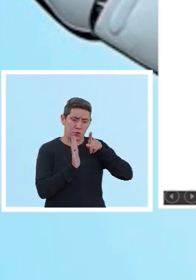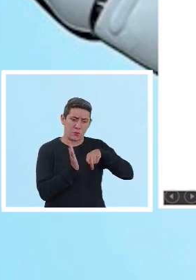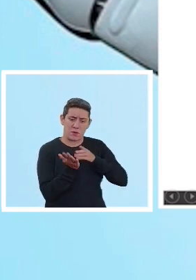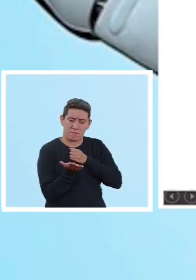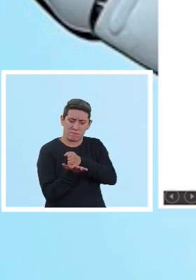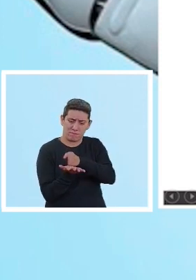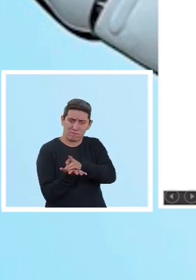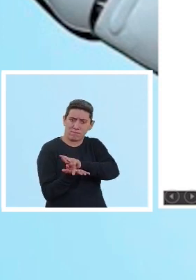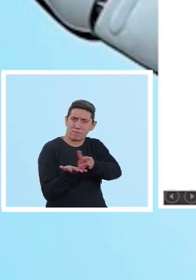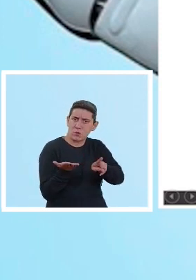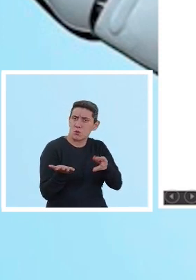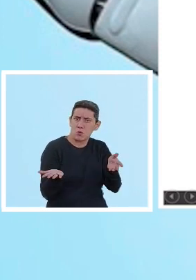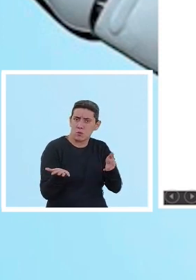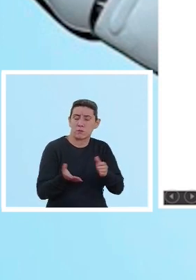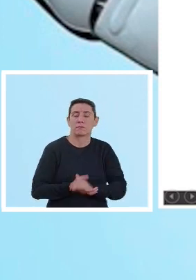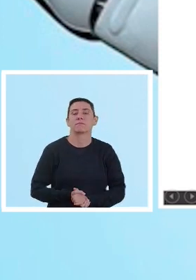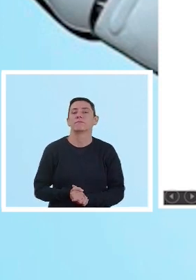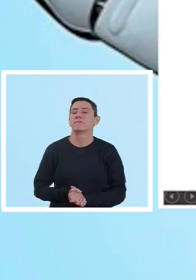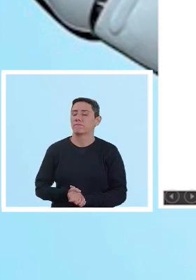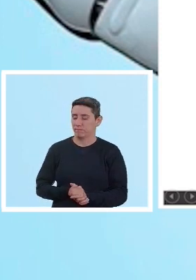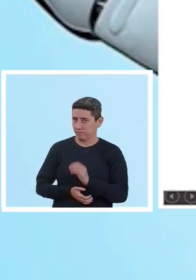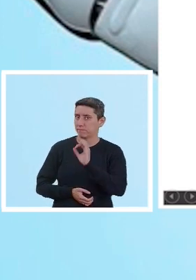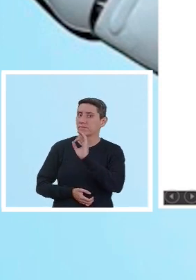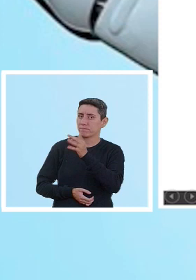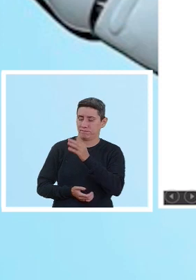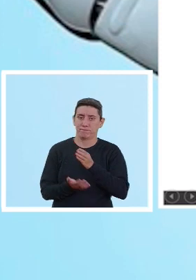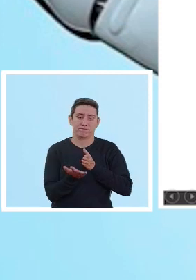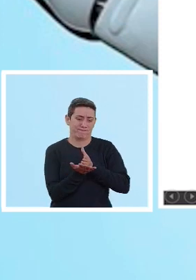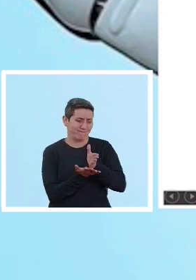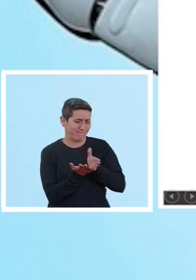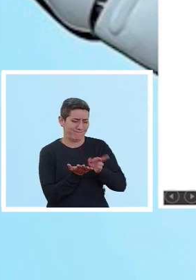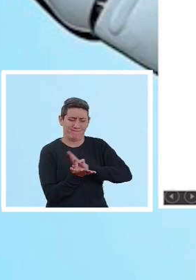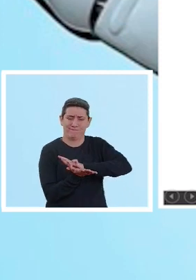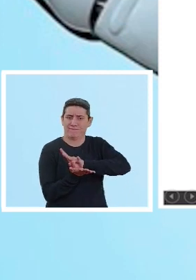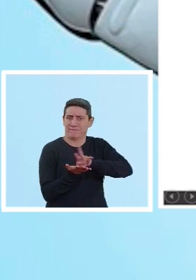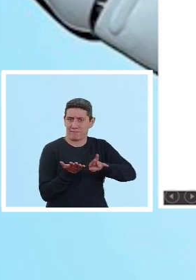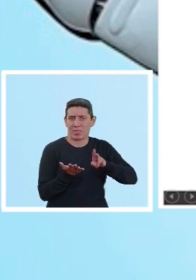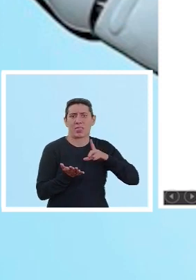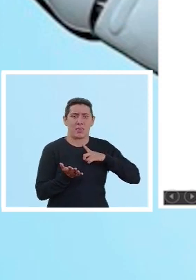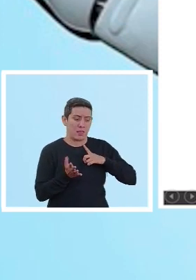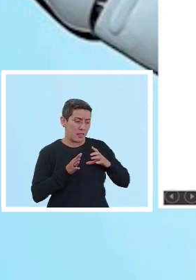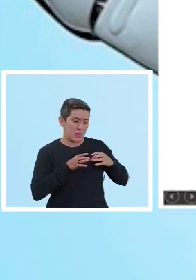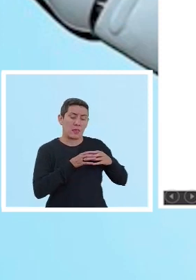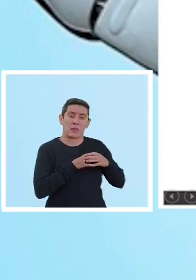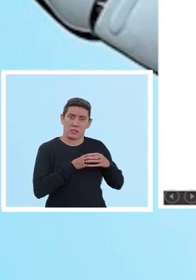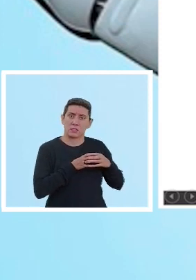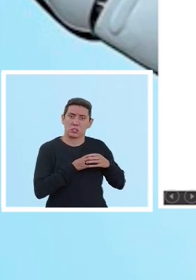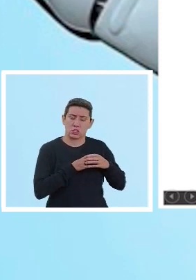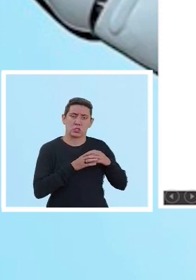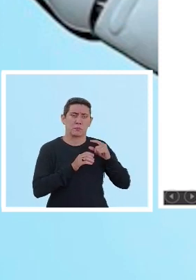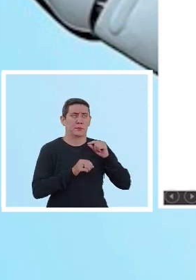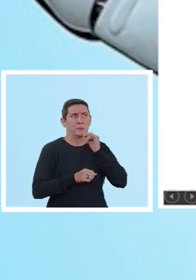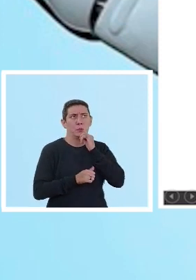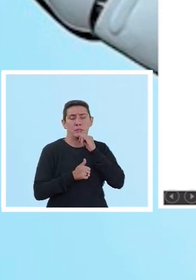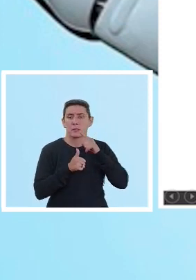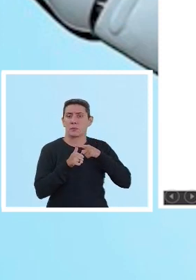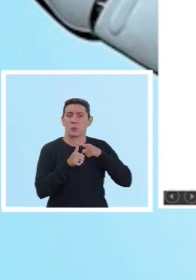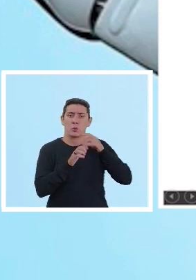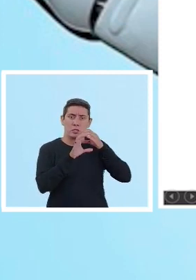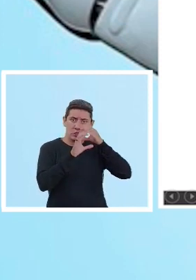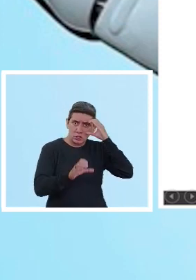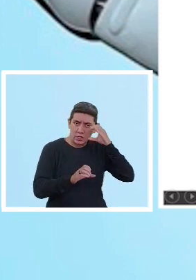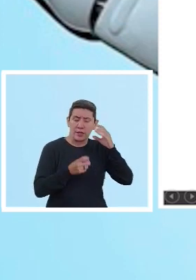É sim é realmente é um projeto multidisciplinar na nossa equipe a gente tem aí é engenheiro nós